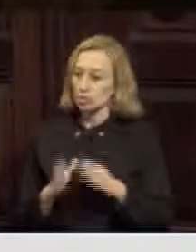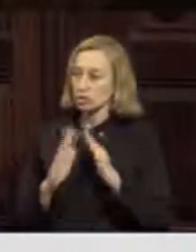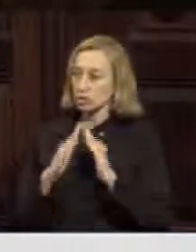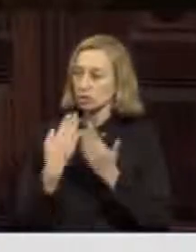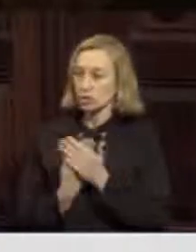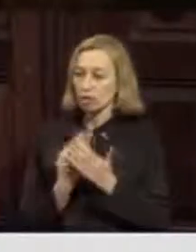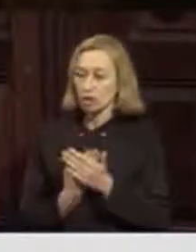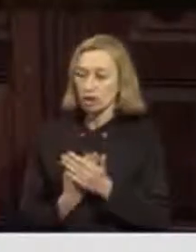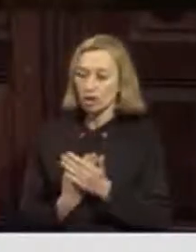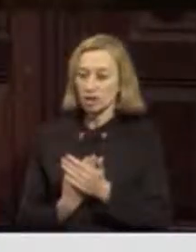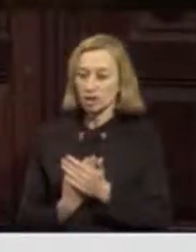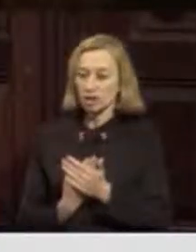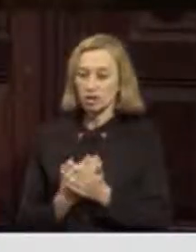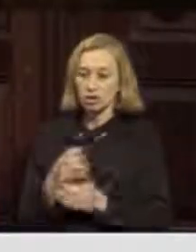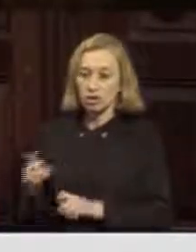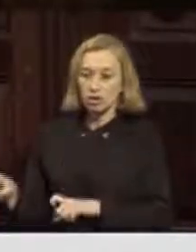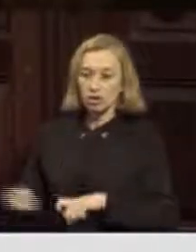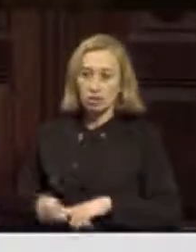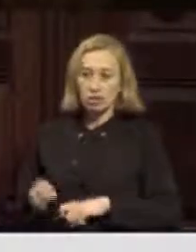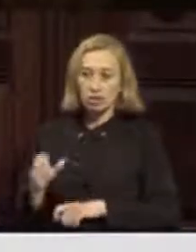de Campos,